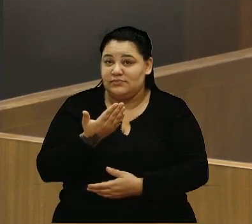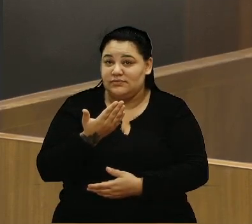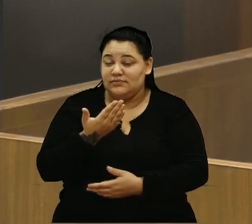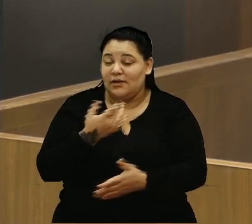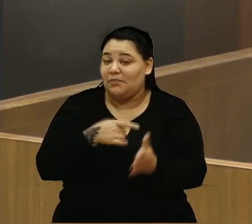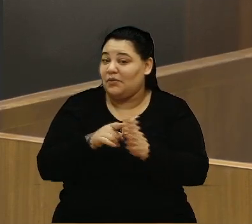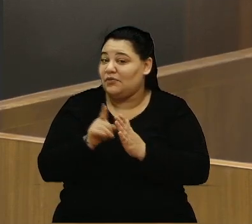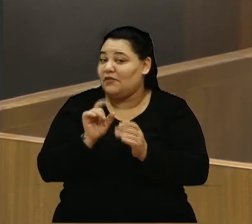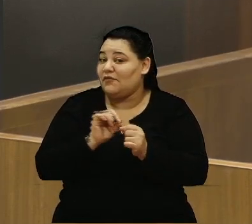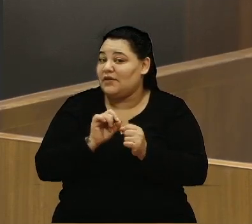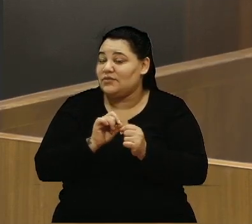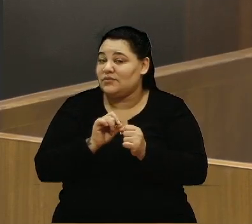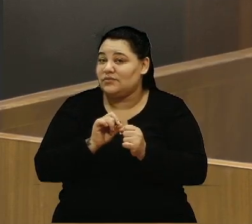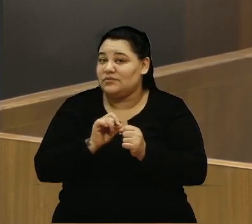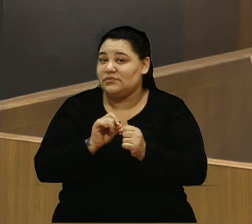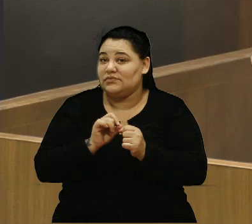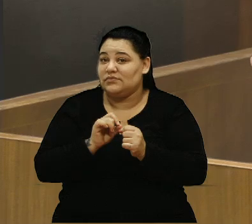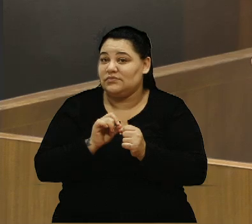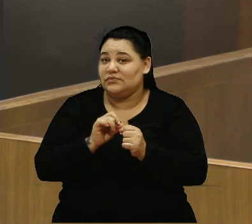Todo